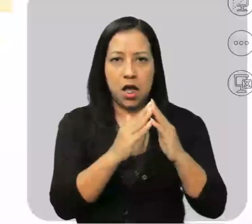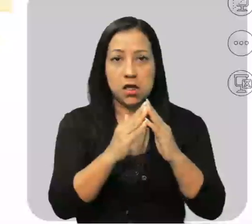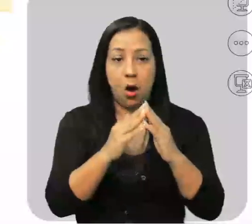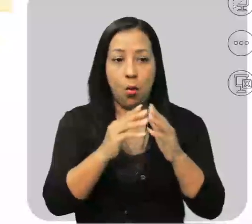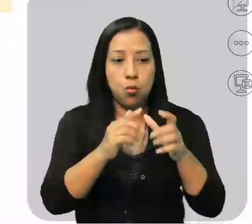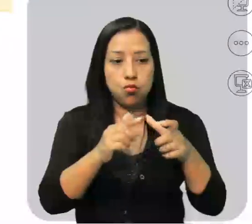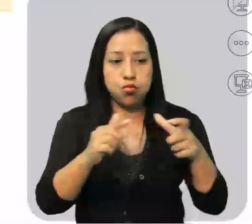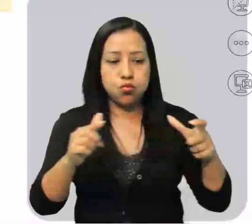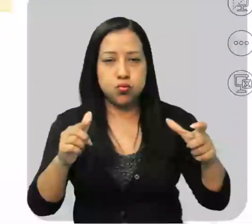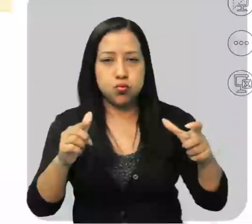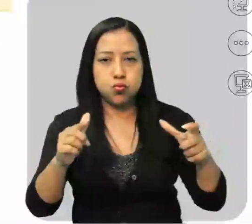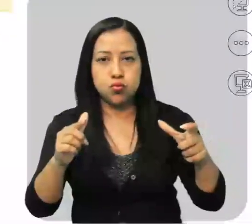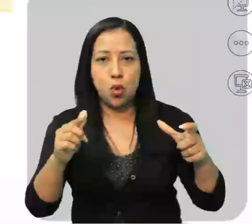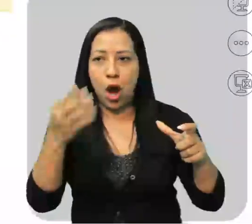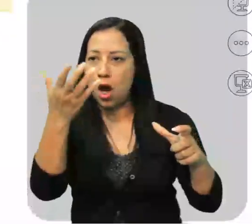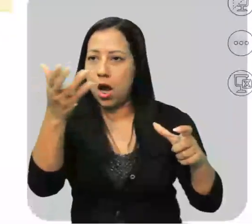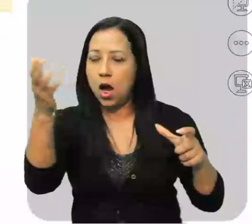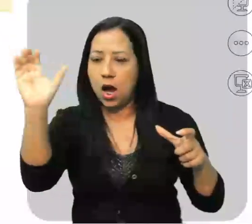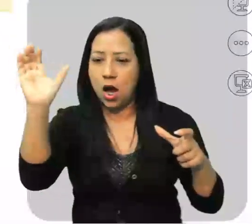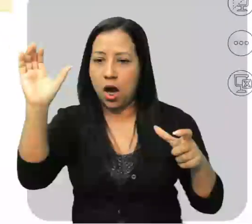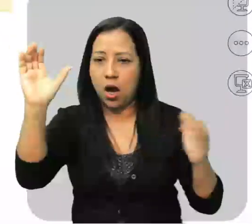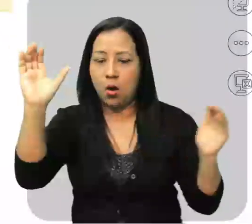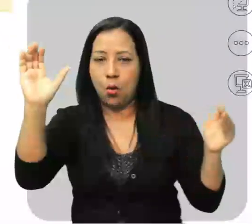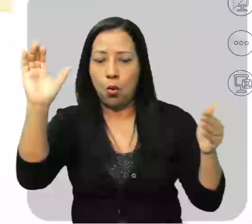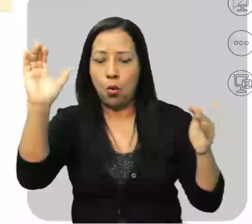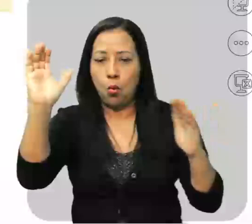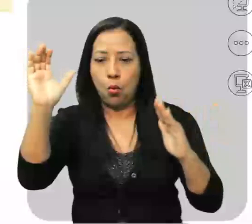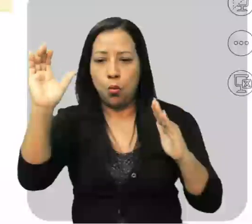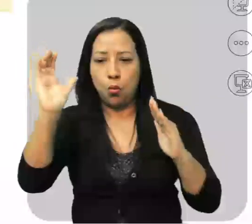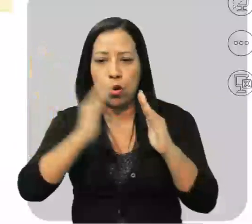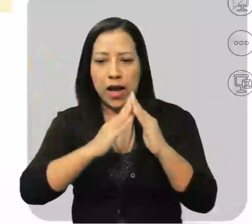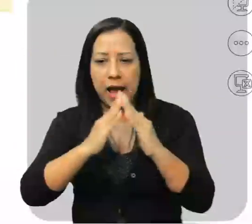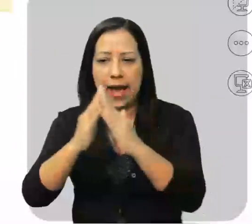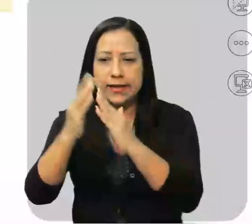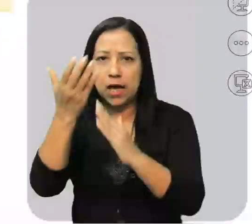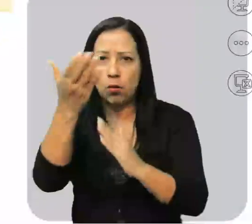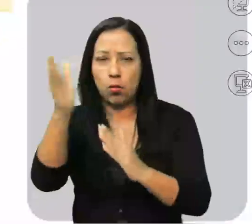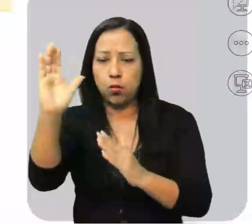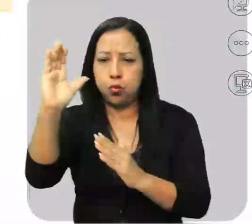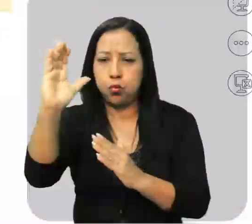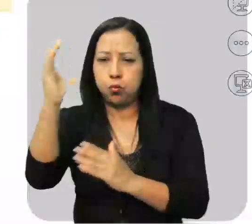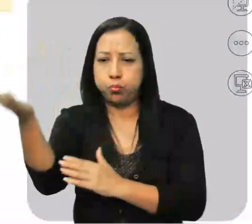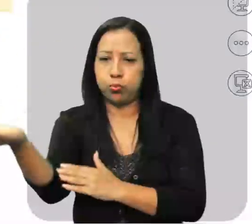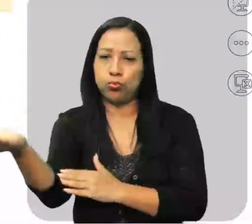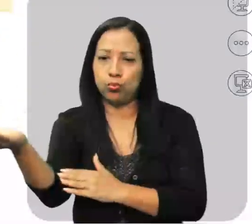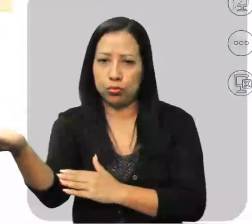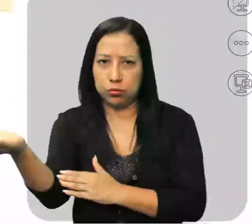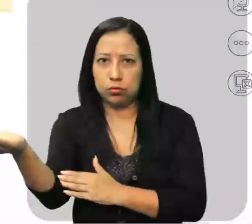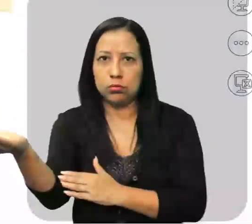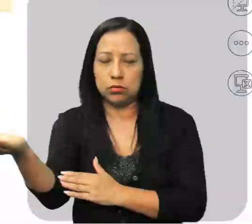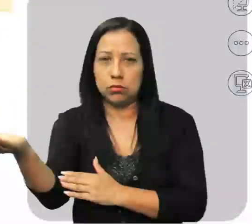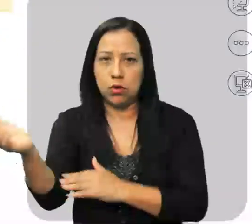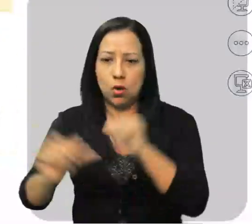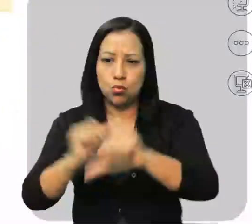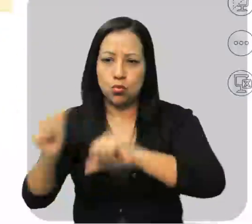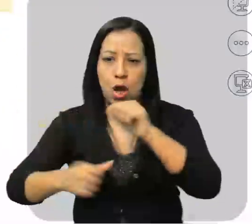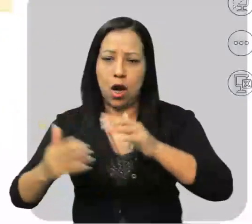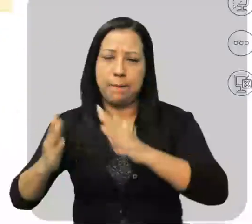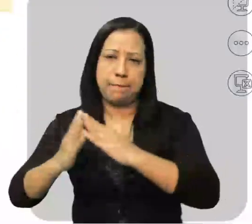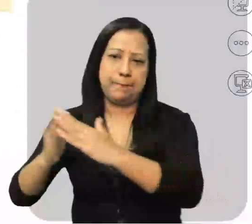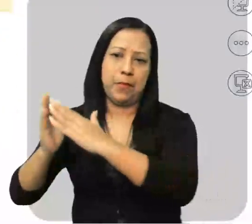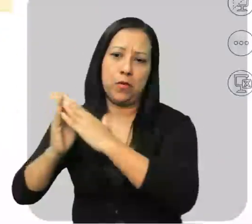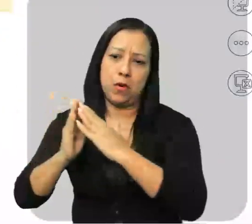áreas remanescentes de vegetação. Isso vai acontecer o quê? Vai tirar a área verde, né? Vai tirar a área